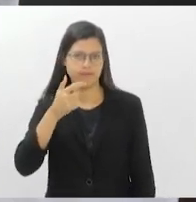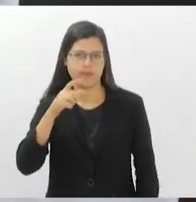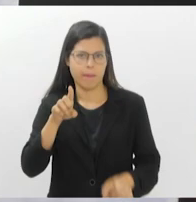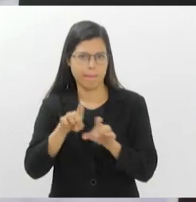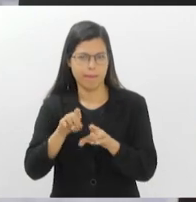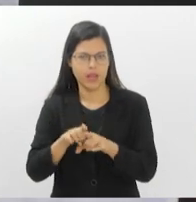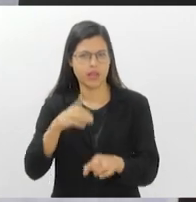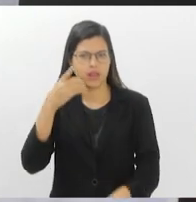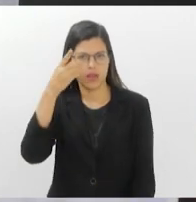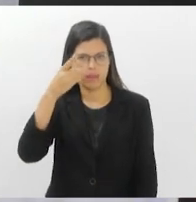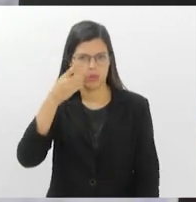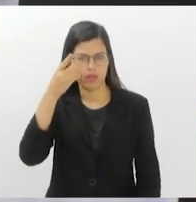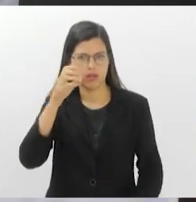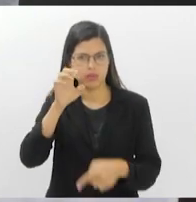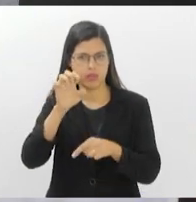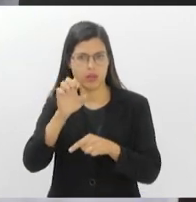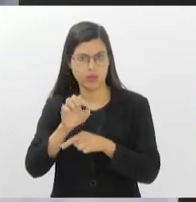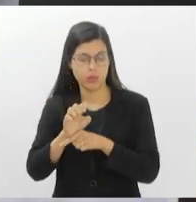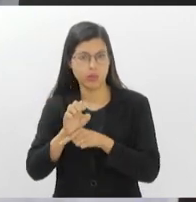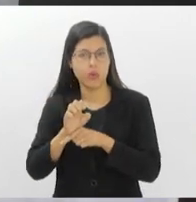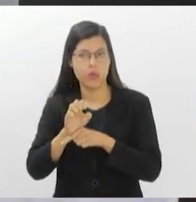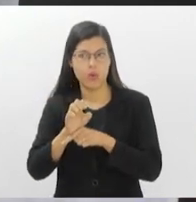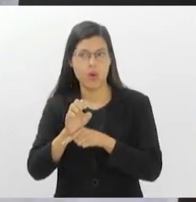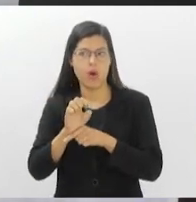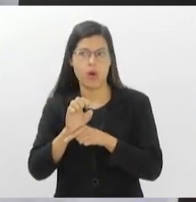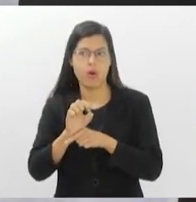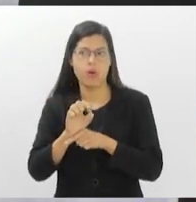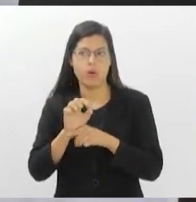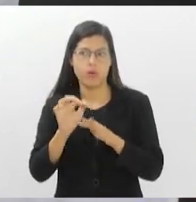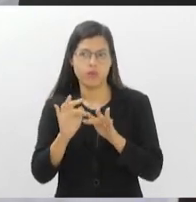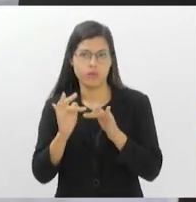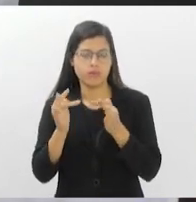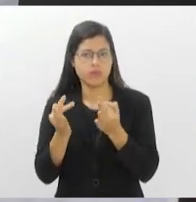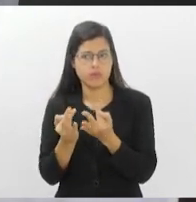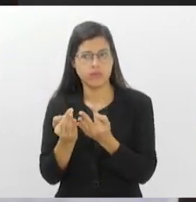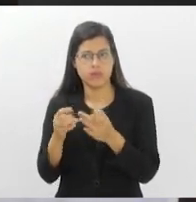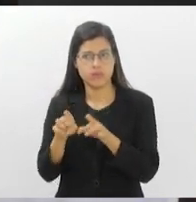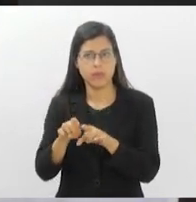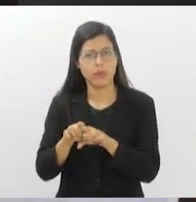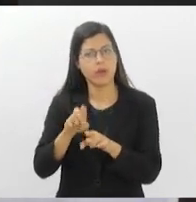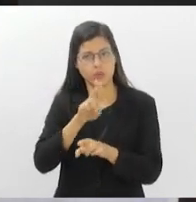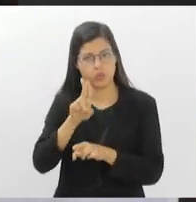e sou também um familiar e um usuário da saúde mental.